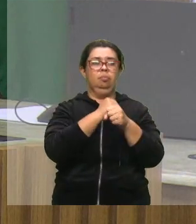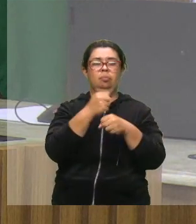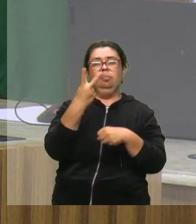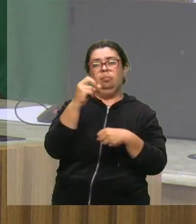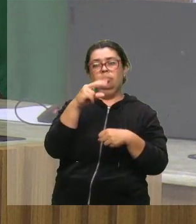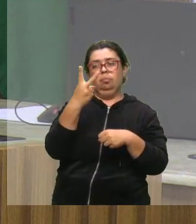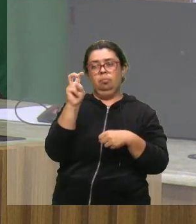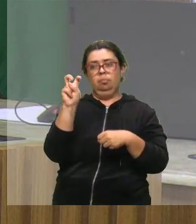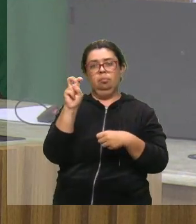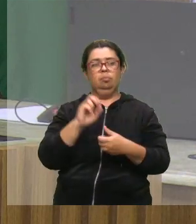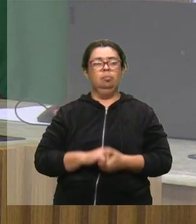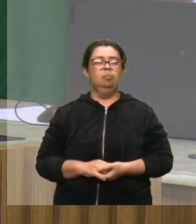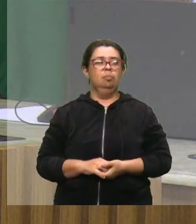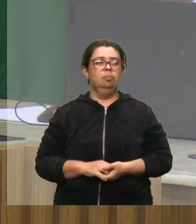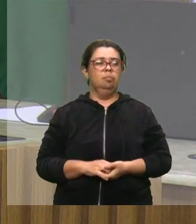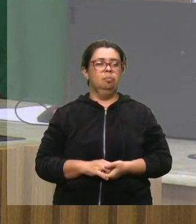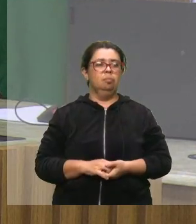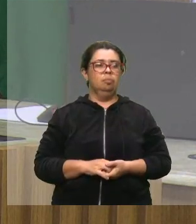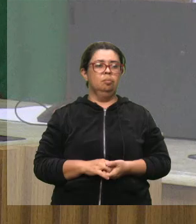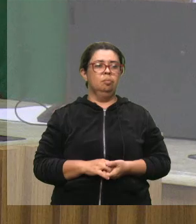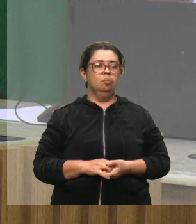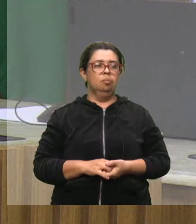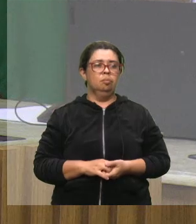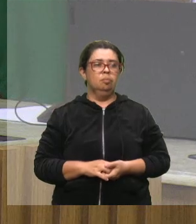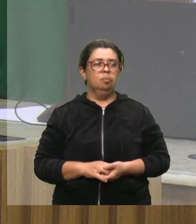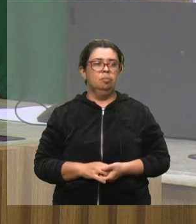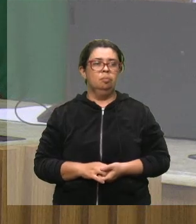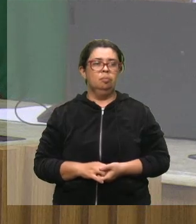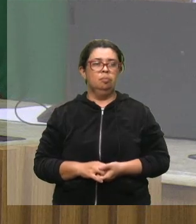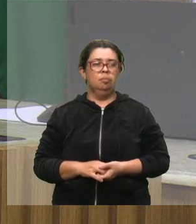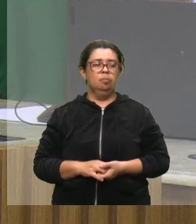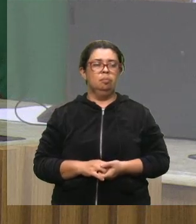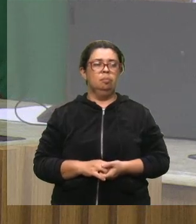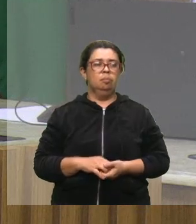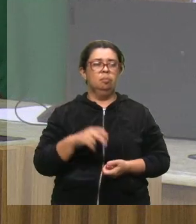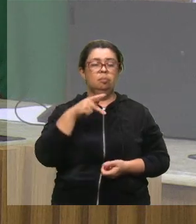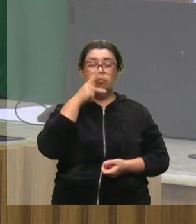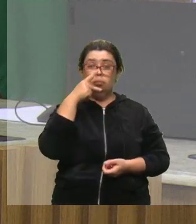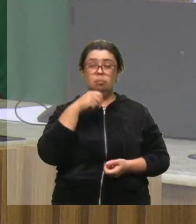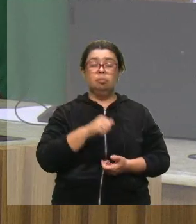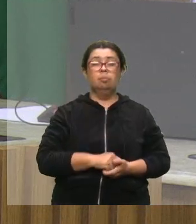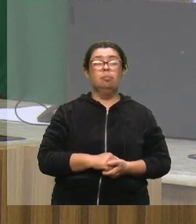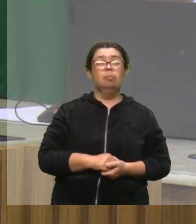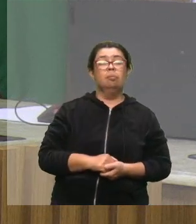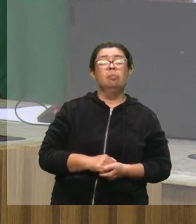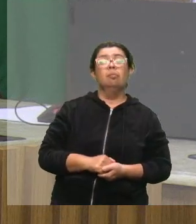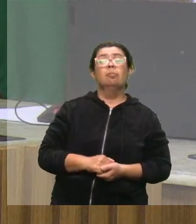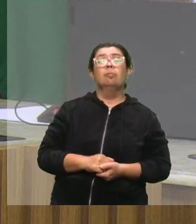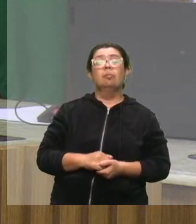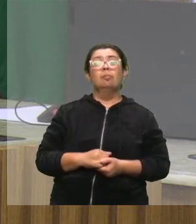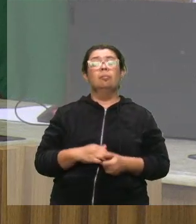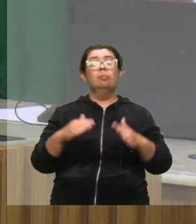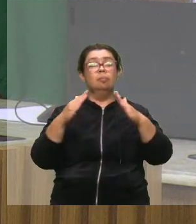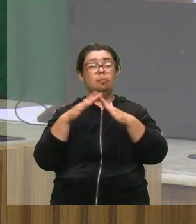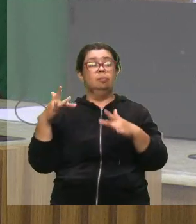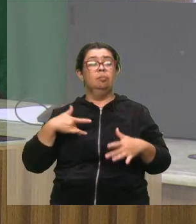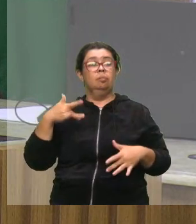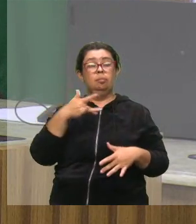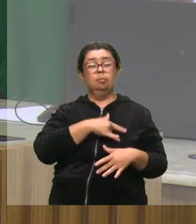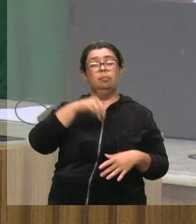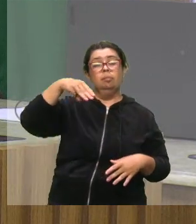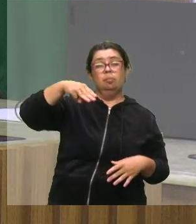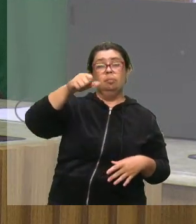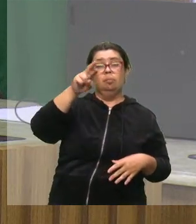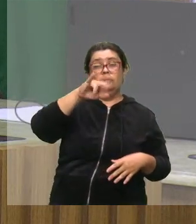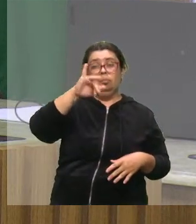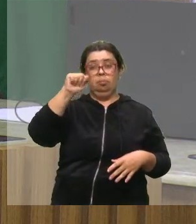2025. Me refiro ao PA Maria Isabel funcionando 24 horas. Foi